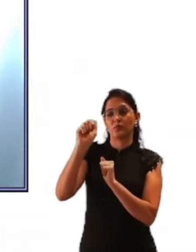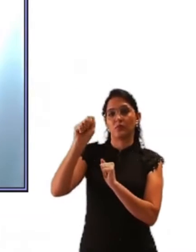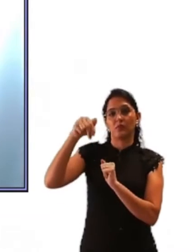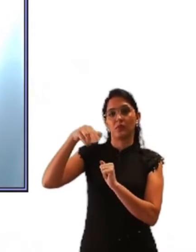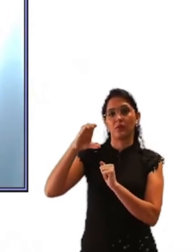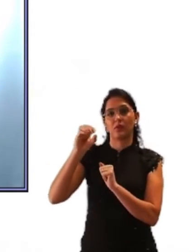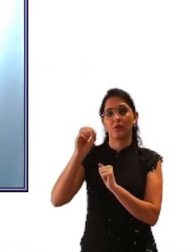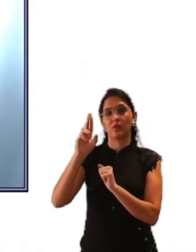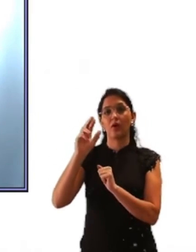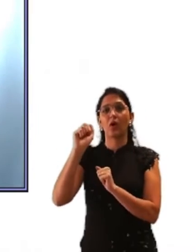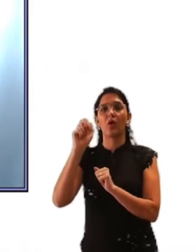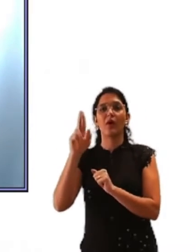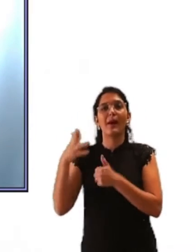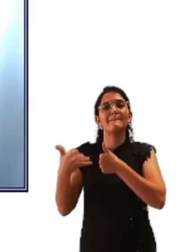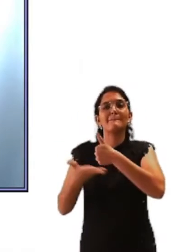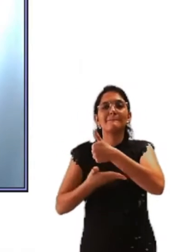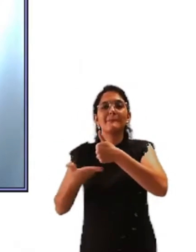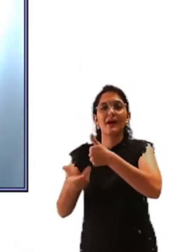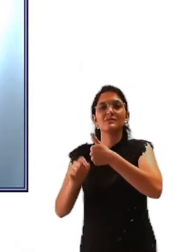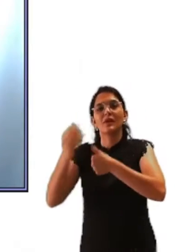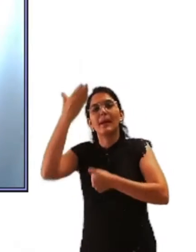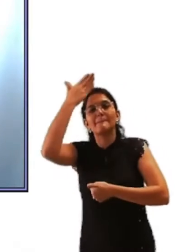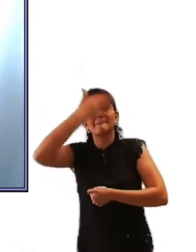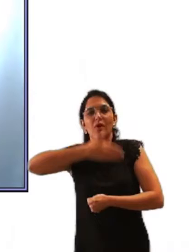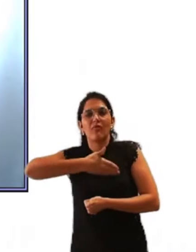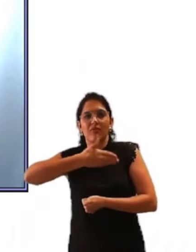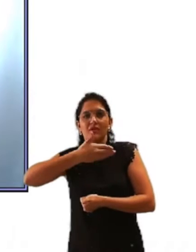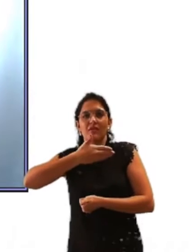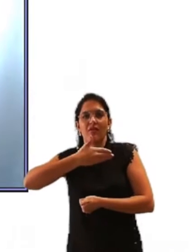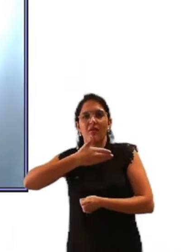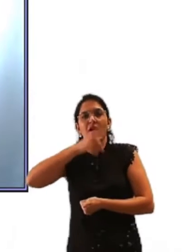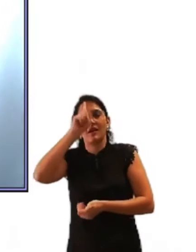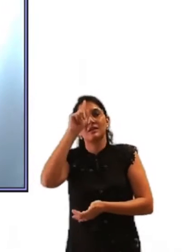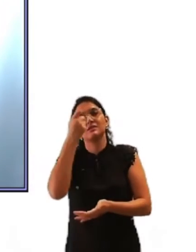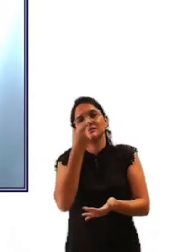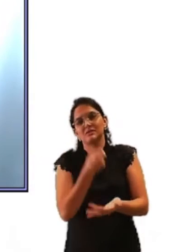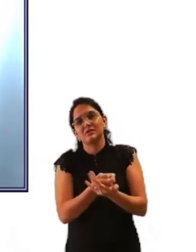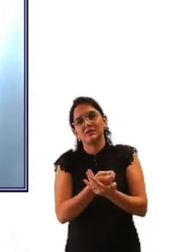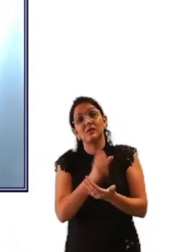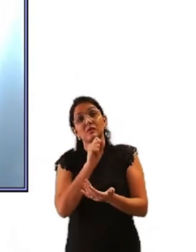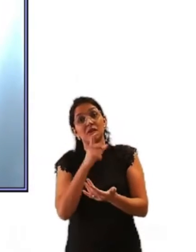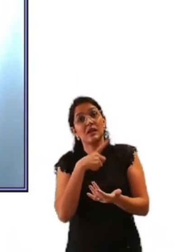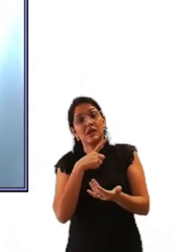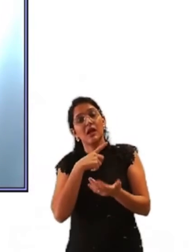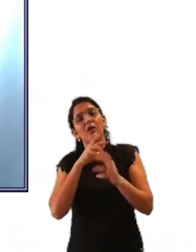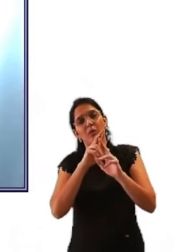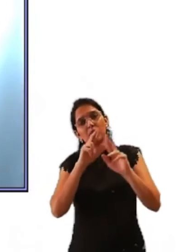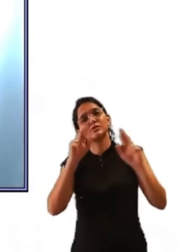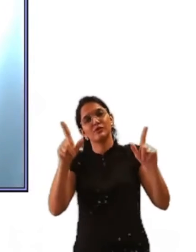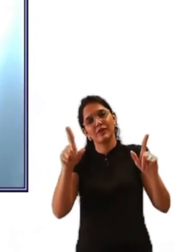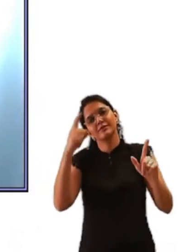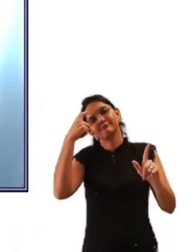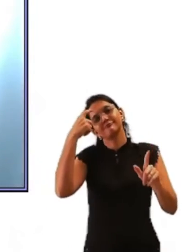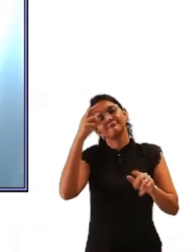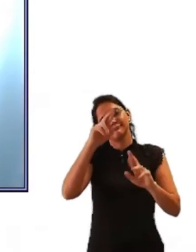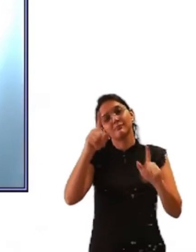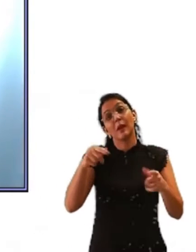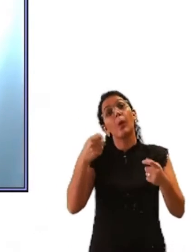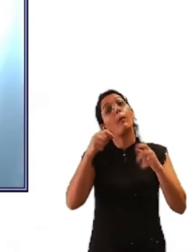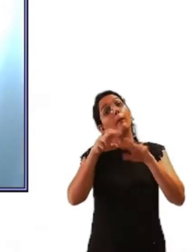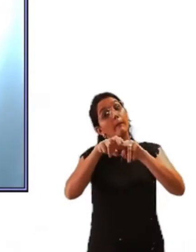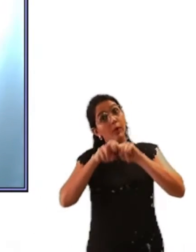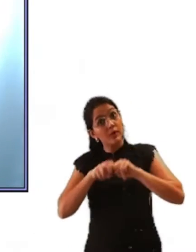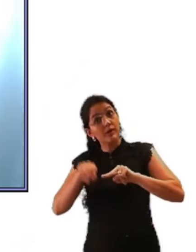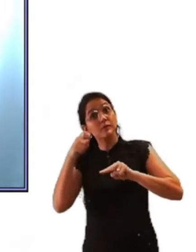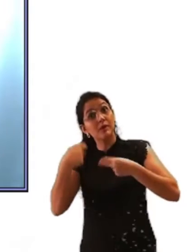prova vai fundamentar todas as minhas decisões, ainda que eventualmente haja um contraditório, né? Então, por isso que é tratado na perspectiva